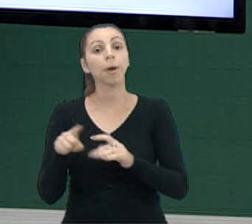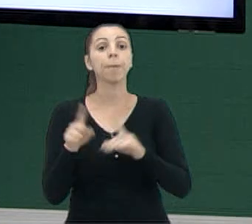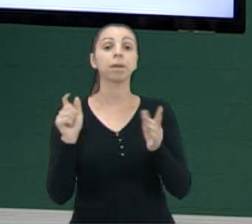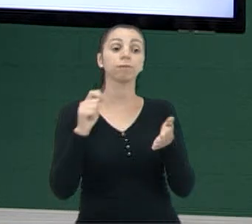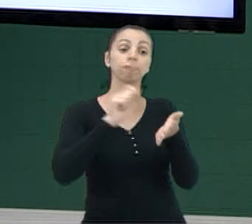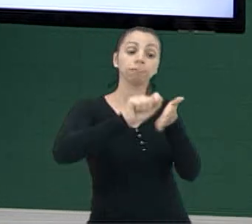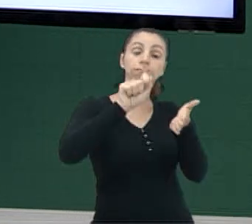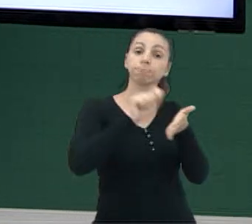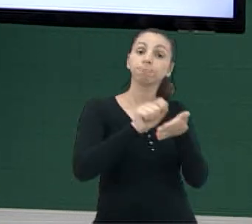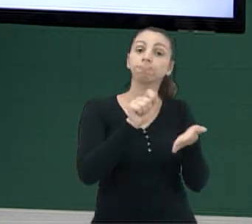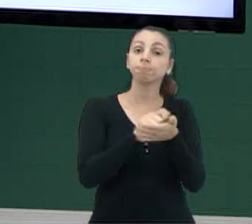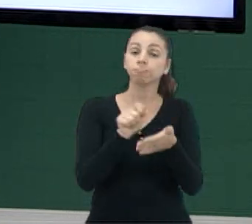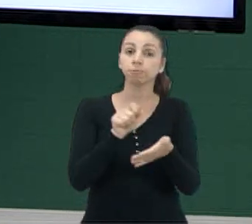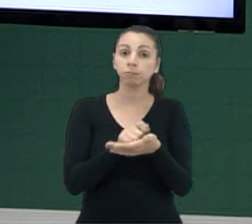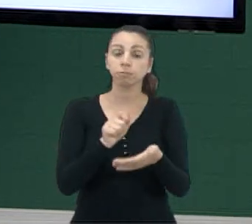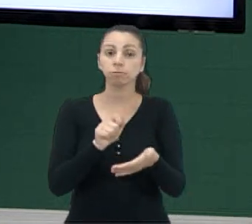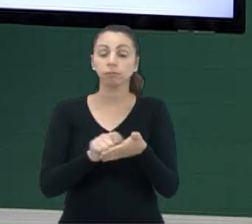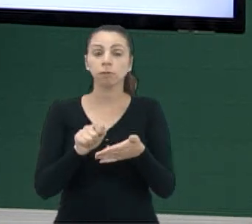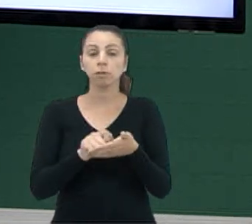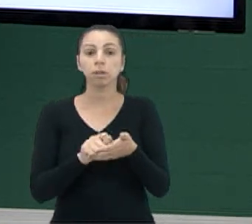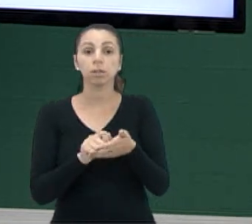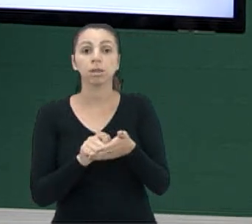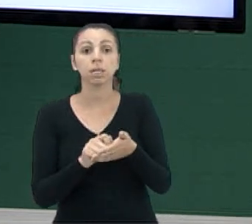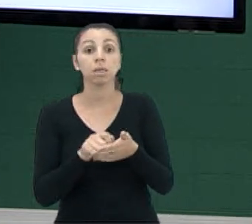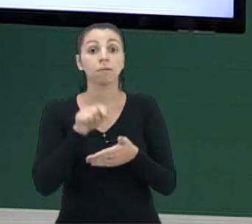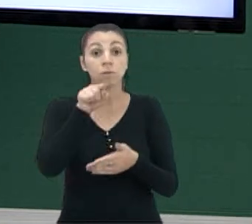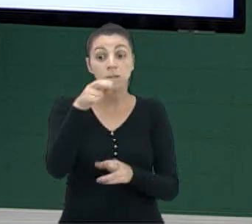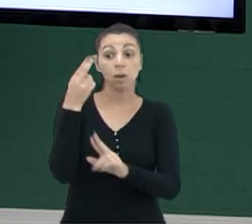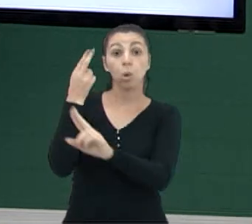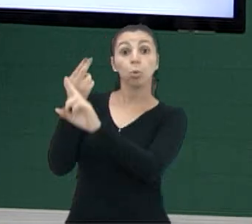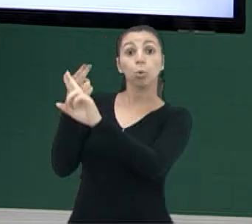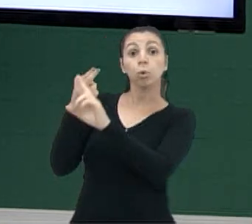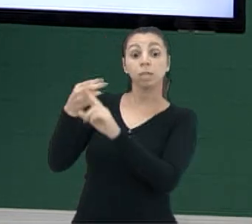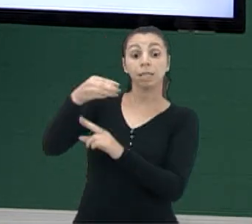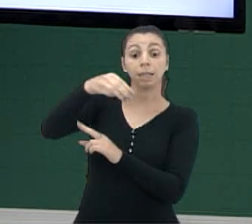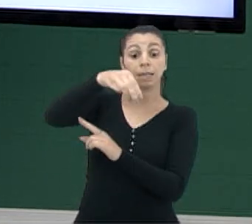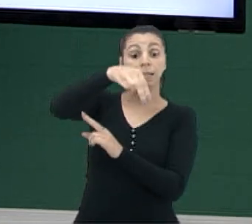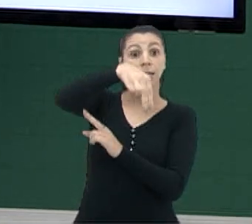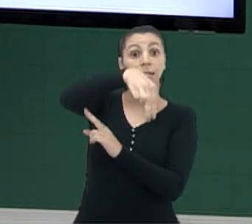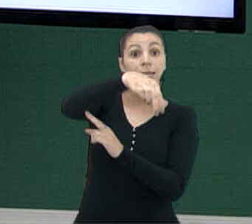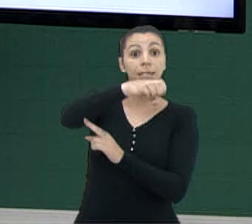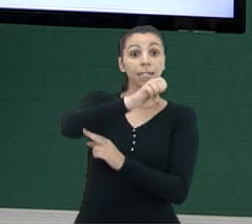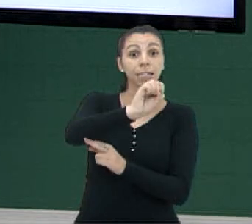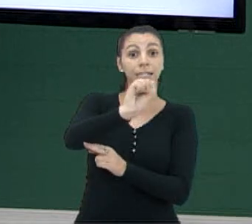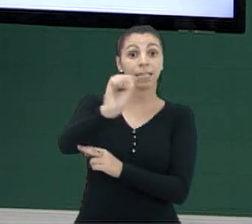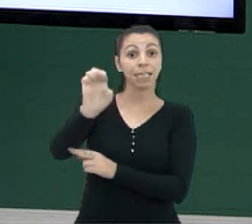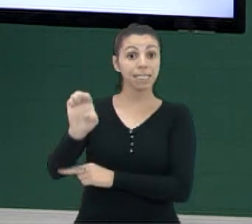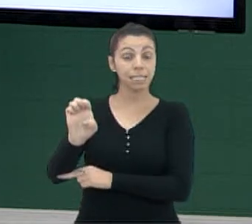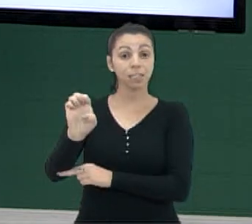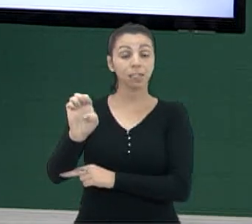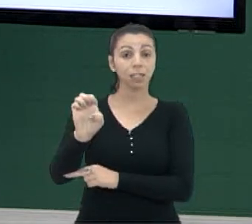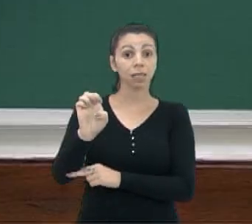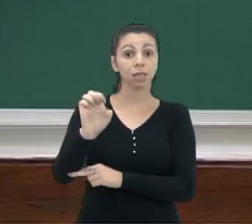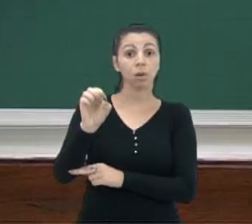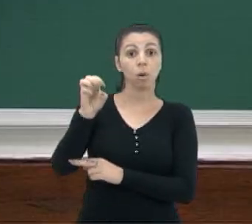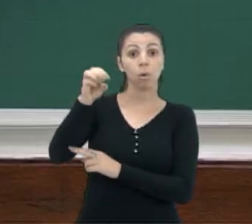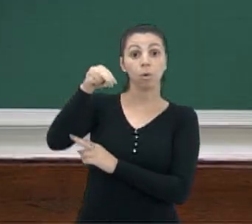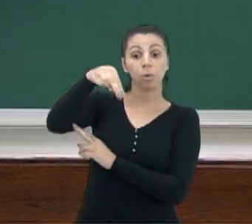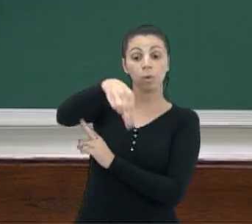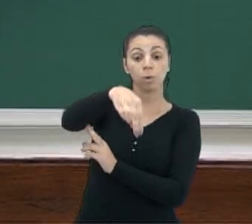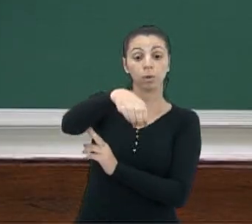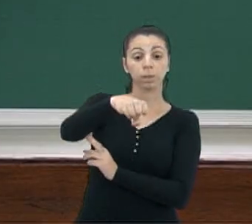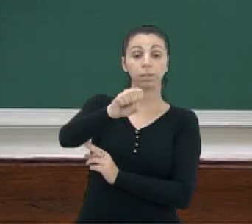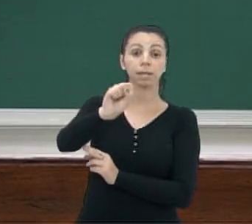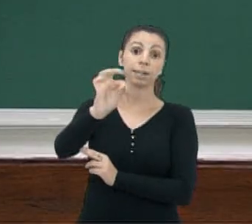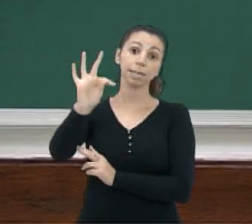vão escrever quando você usa nesse e quando usa neste. Não é para vocês usarem